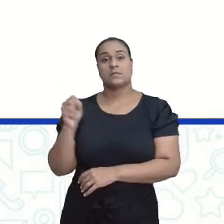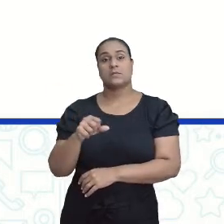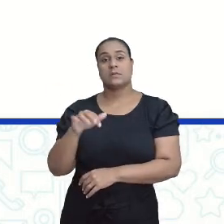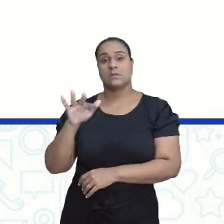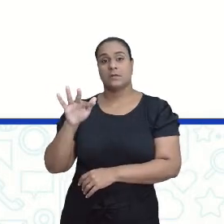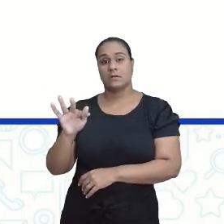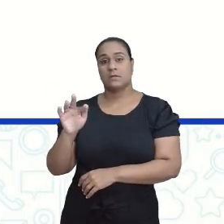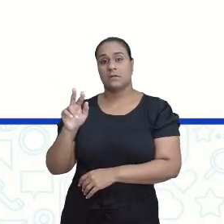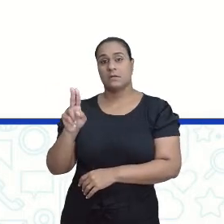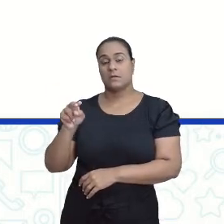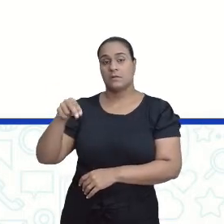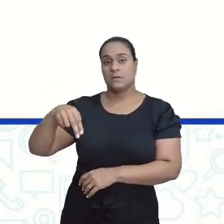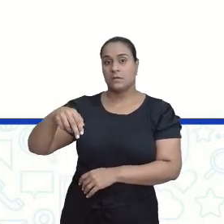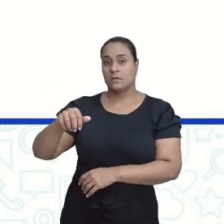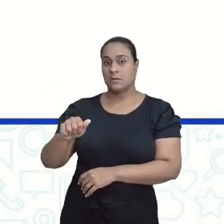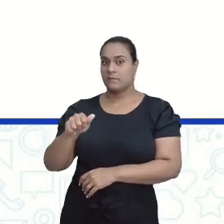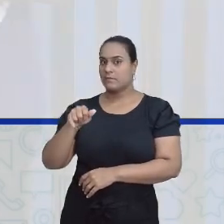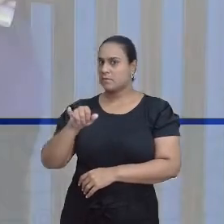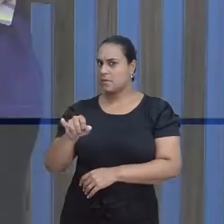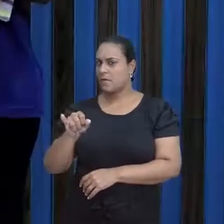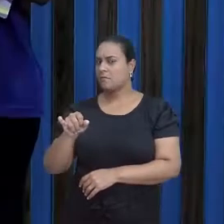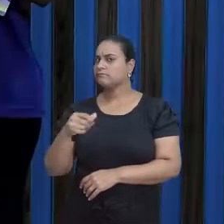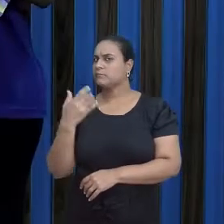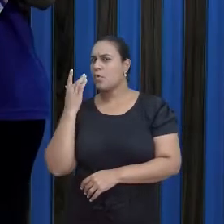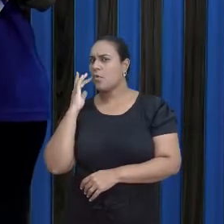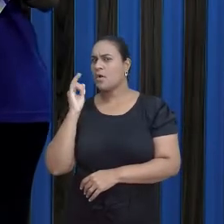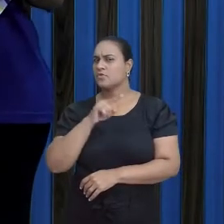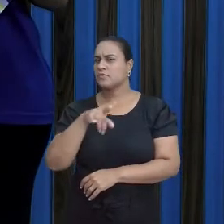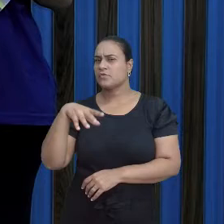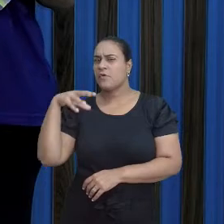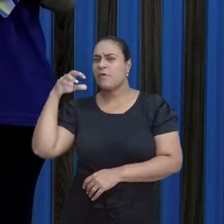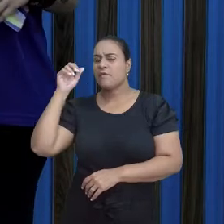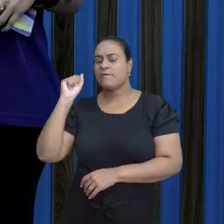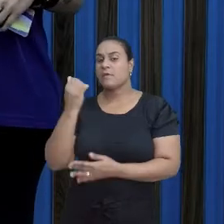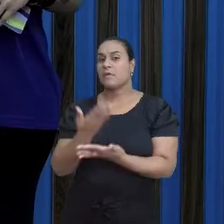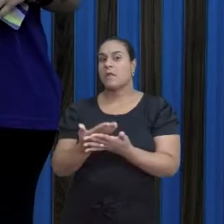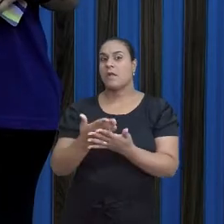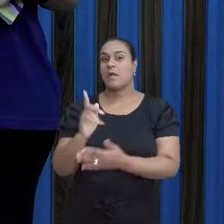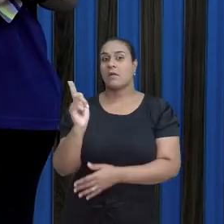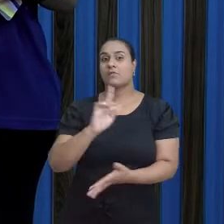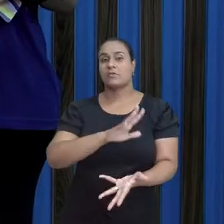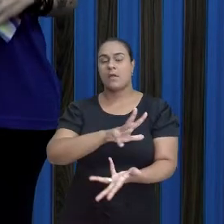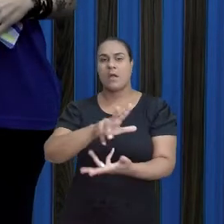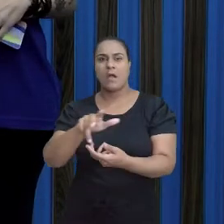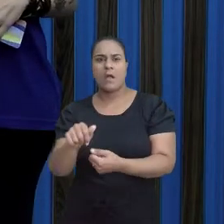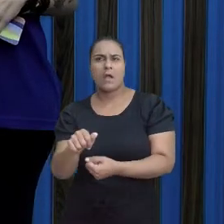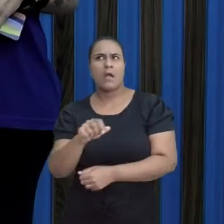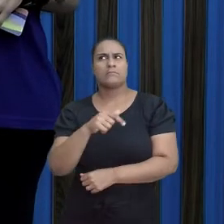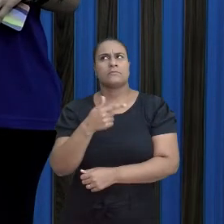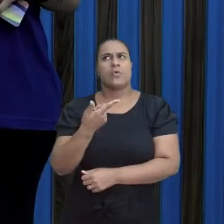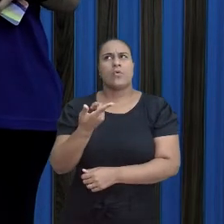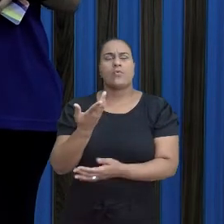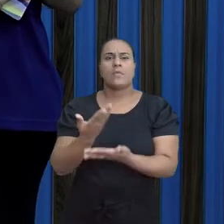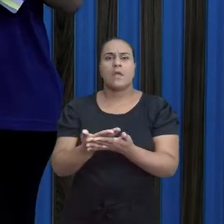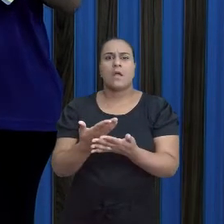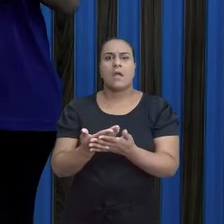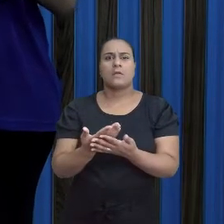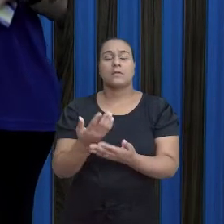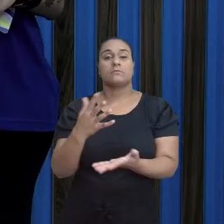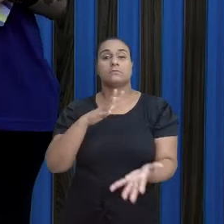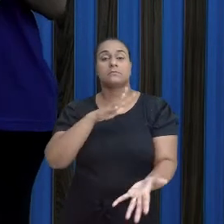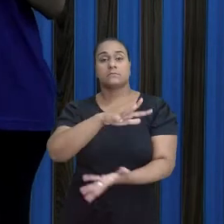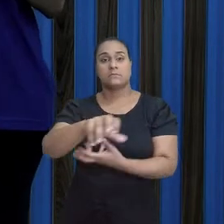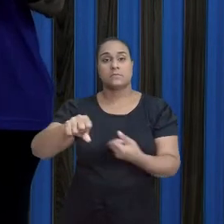FUNAI, né? Eu acho que vocês já ouviram falar na aula de geografia, em aula de sustentabilidade, nas redes